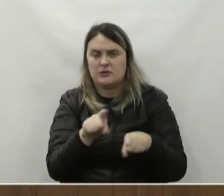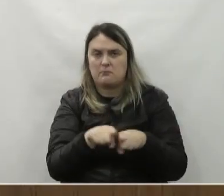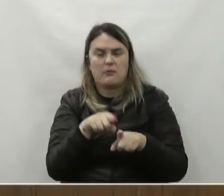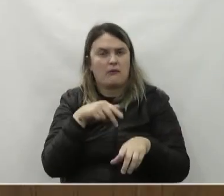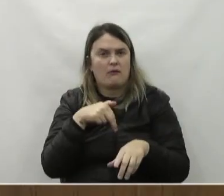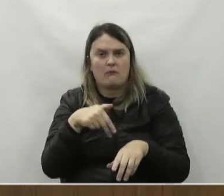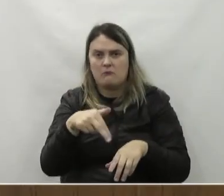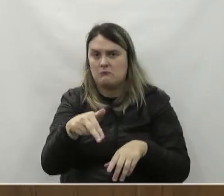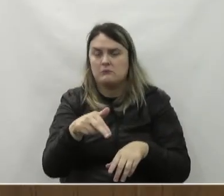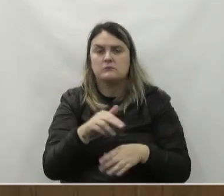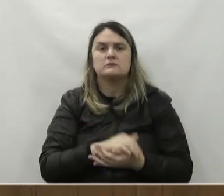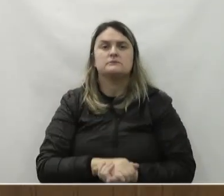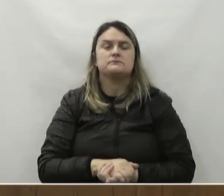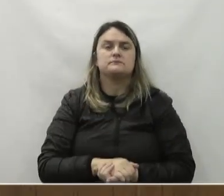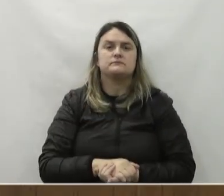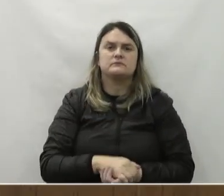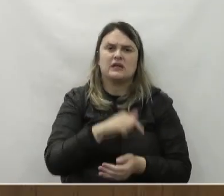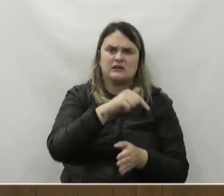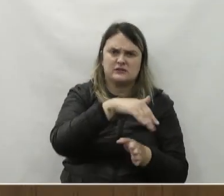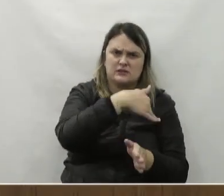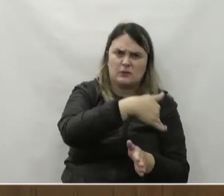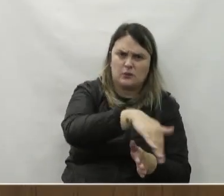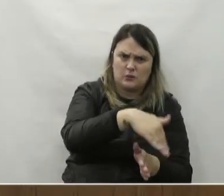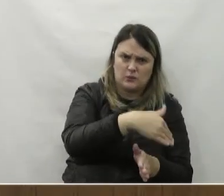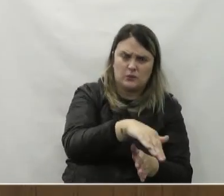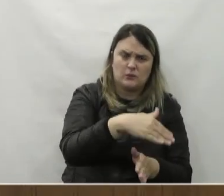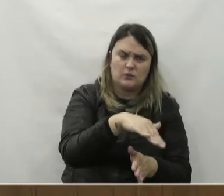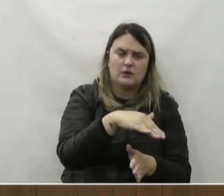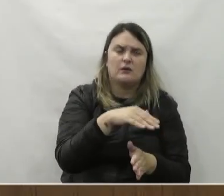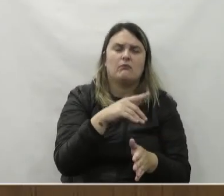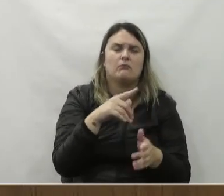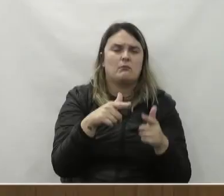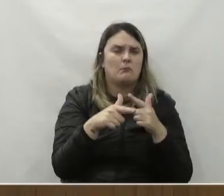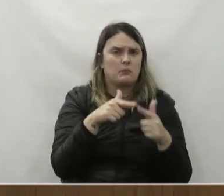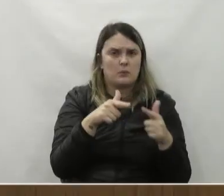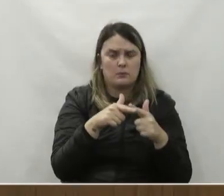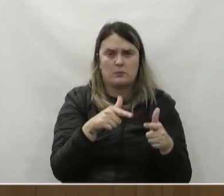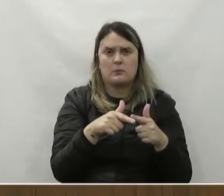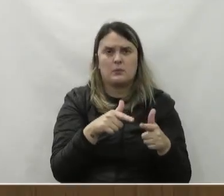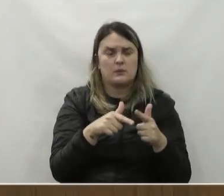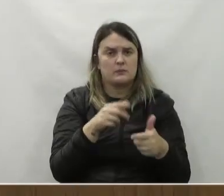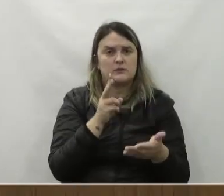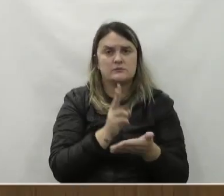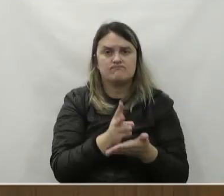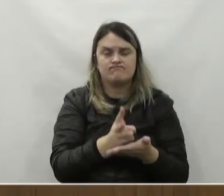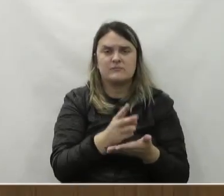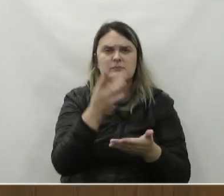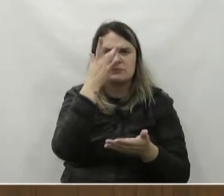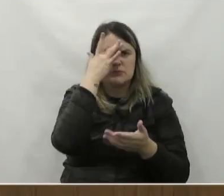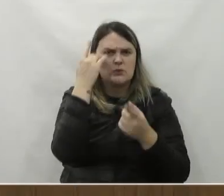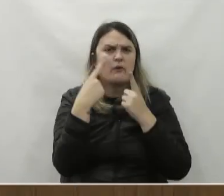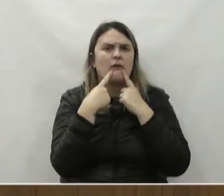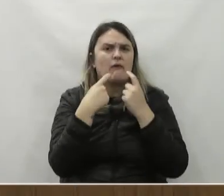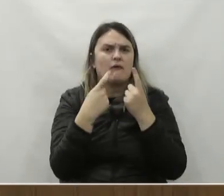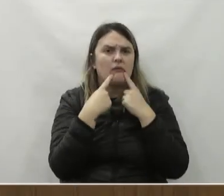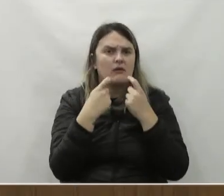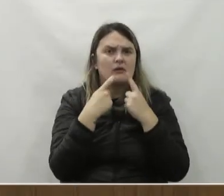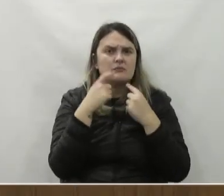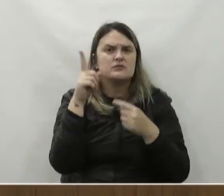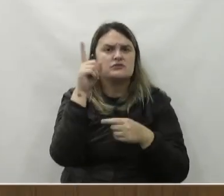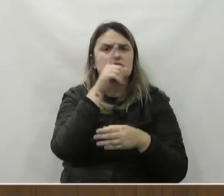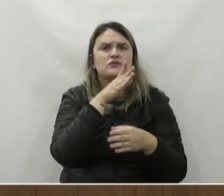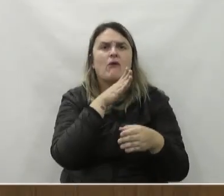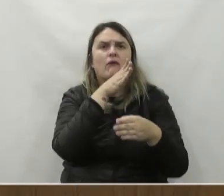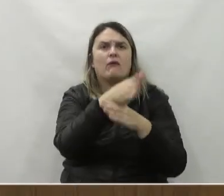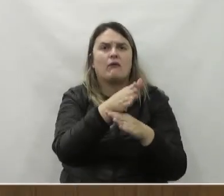pedestres. A situação da rua tem causado inúmeros transtornos aos moradores que relatam dificuldades de acesso e